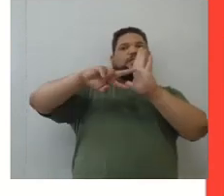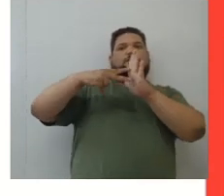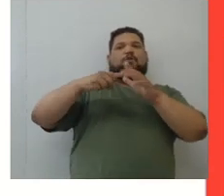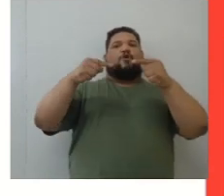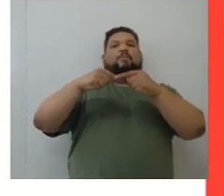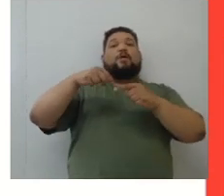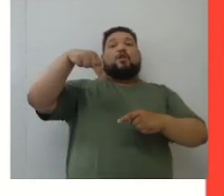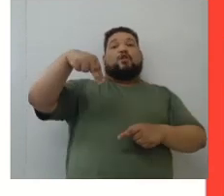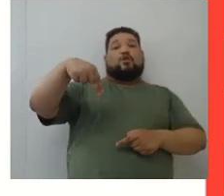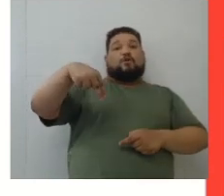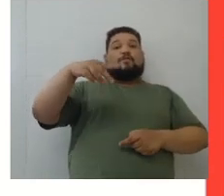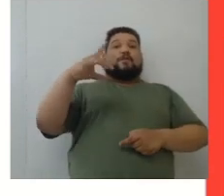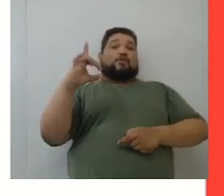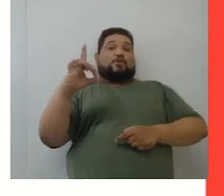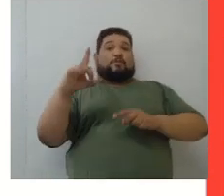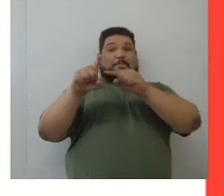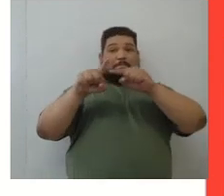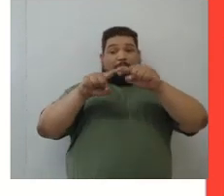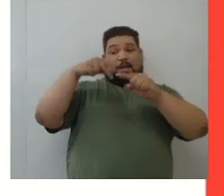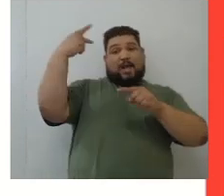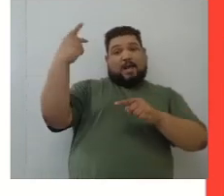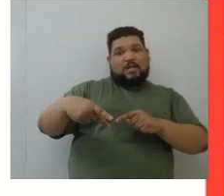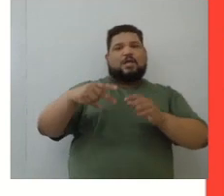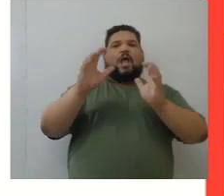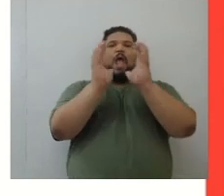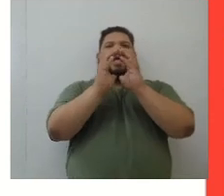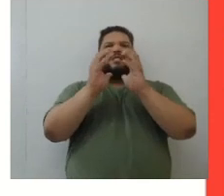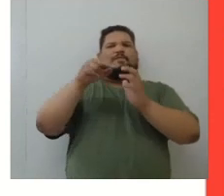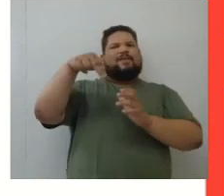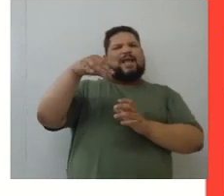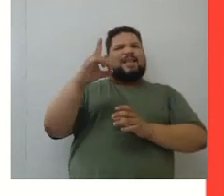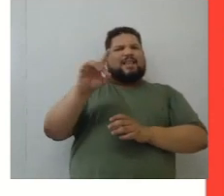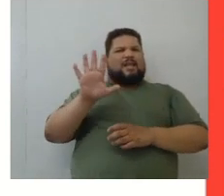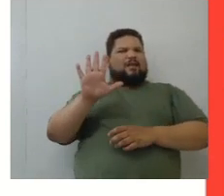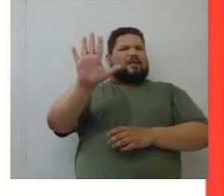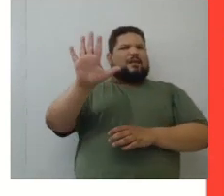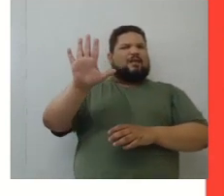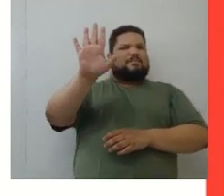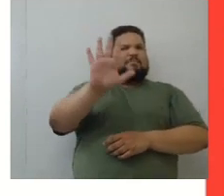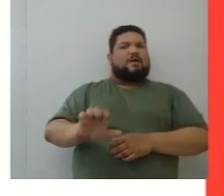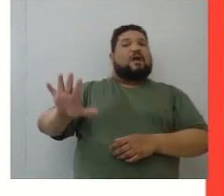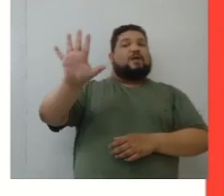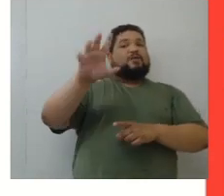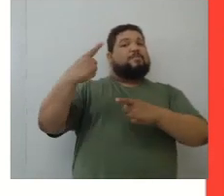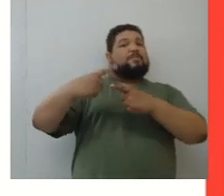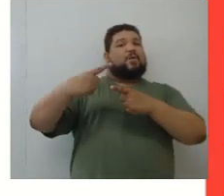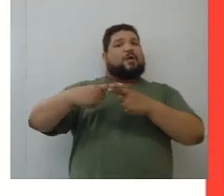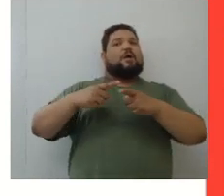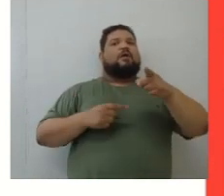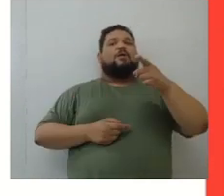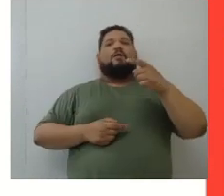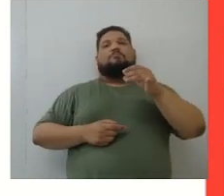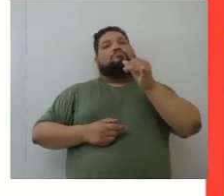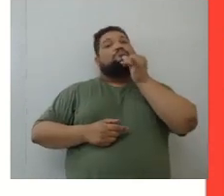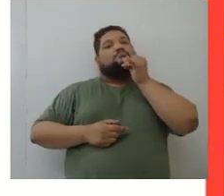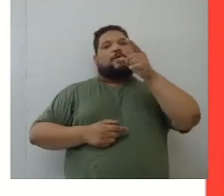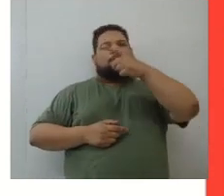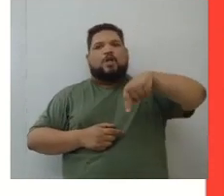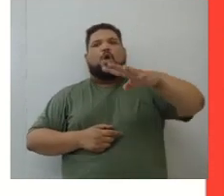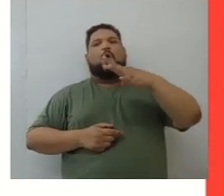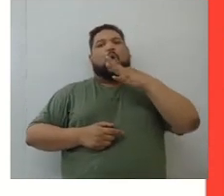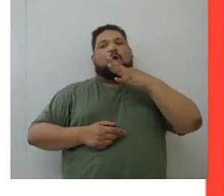Nova Descoberta, no Recife. Por que eu coloquei essa imagem? Porque quando a gente para pensar, e aí quem conhece aqui a